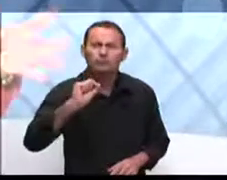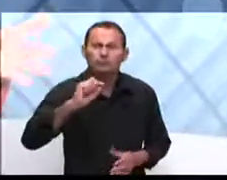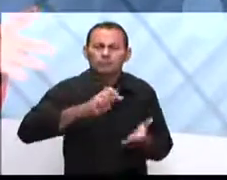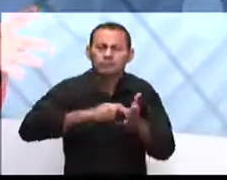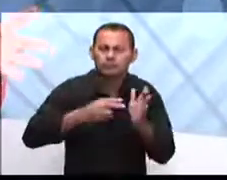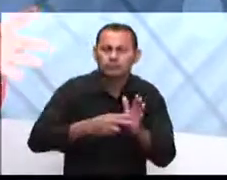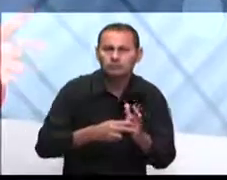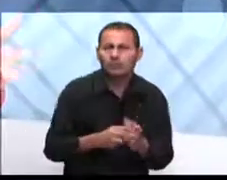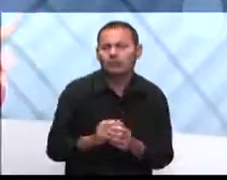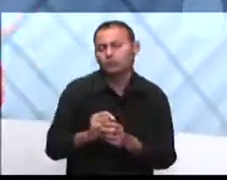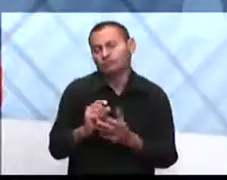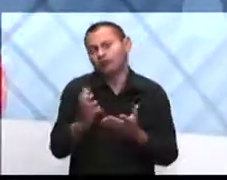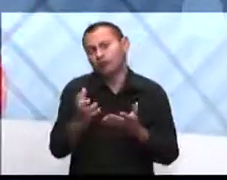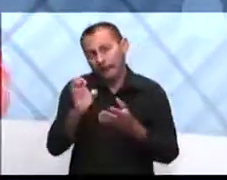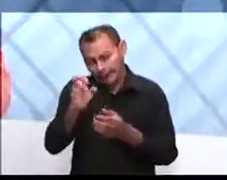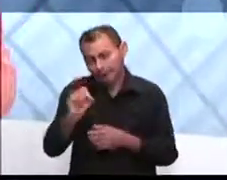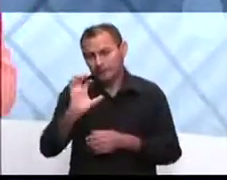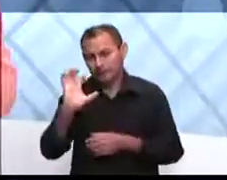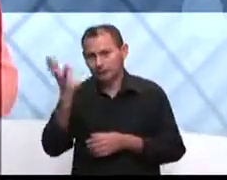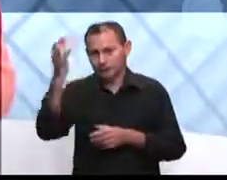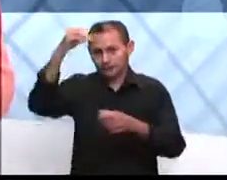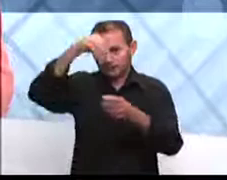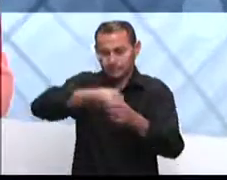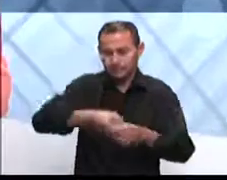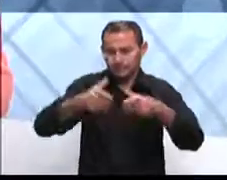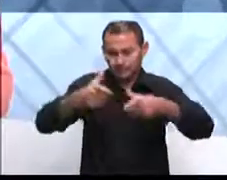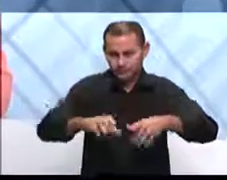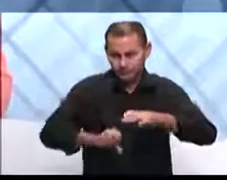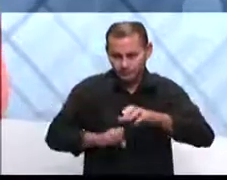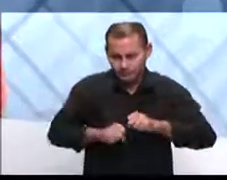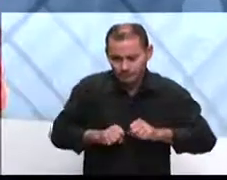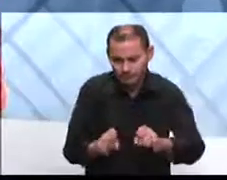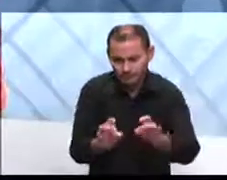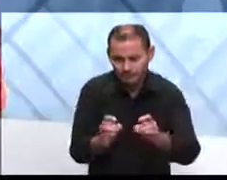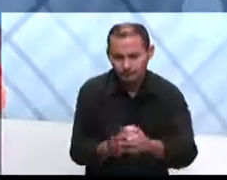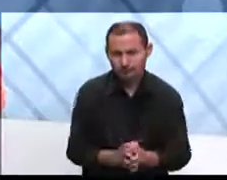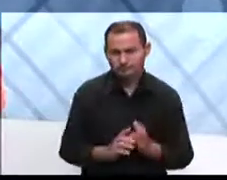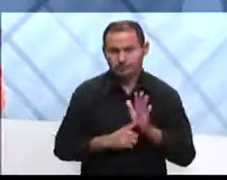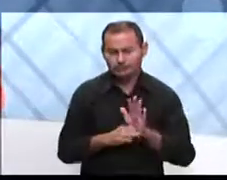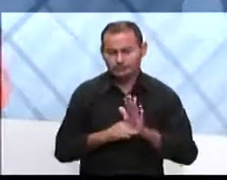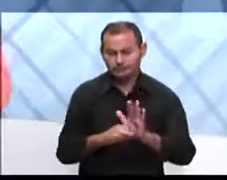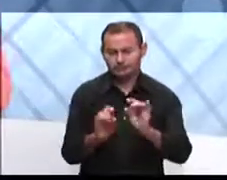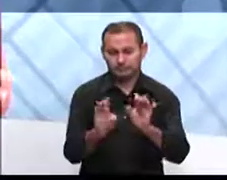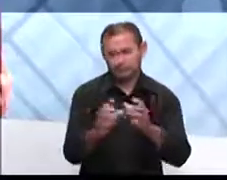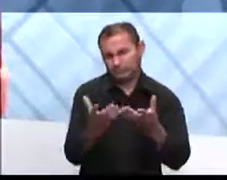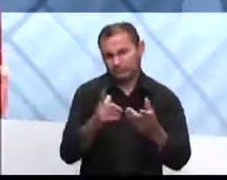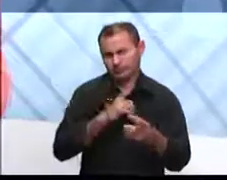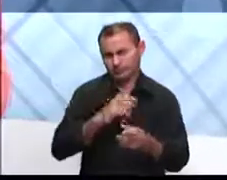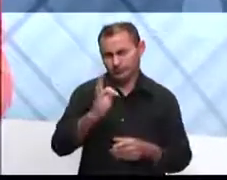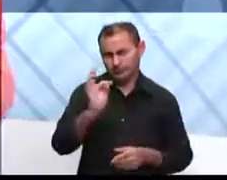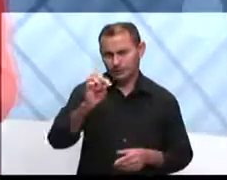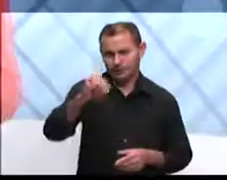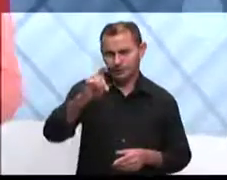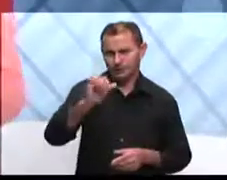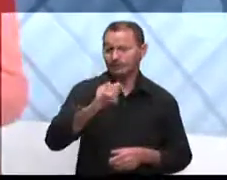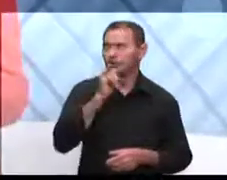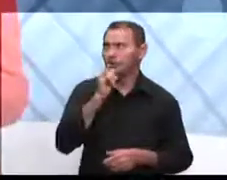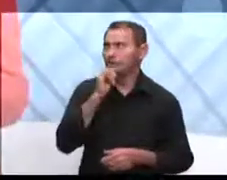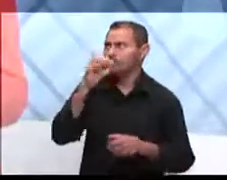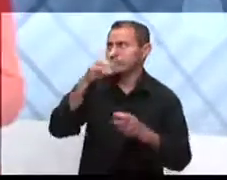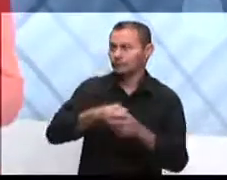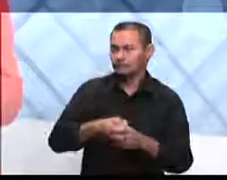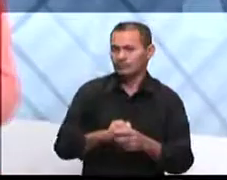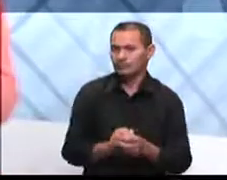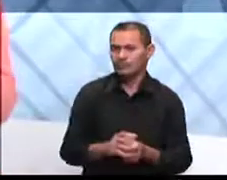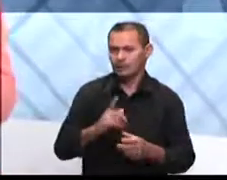acontecendo dentro do ambiente que vai favorecer esse negócio em específico. Como tendência, por exemplo, eu posso